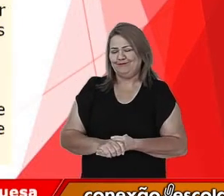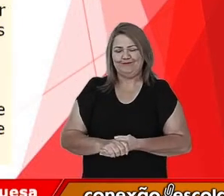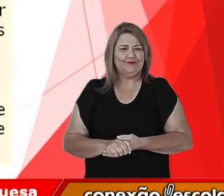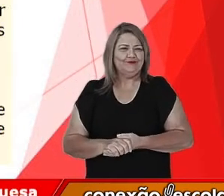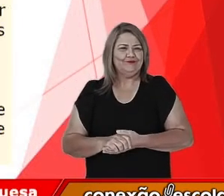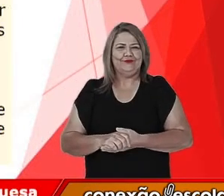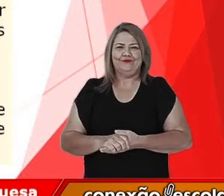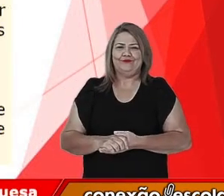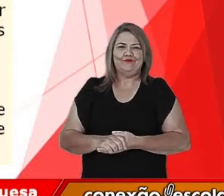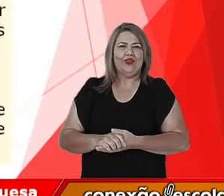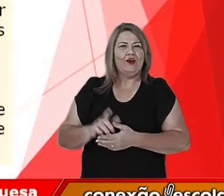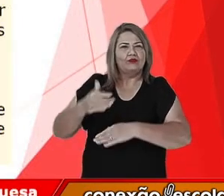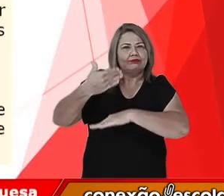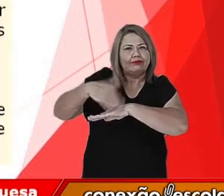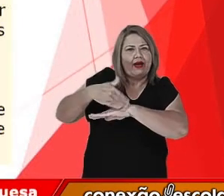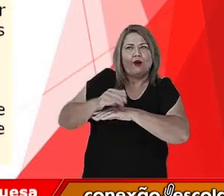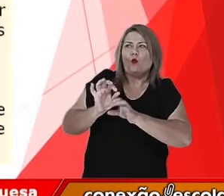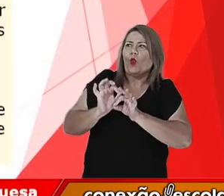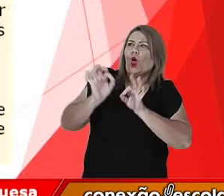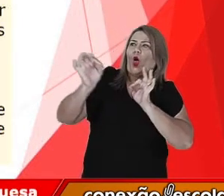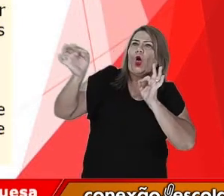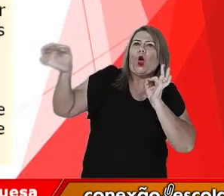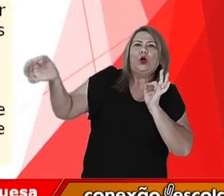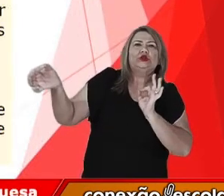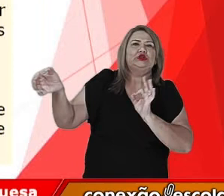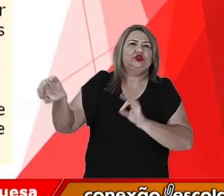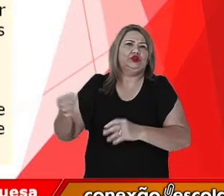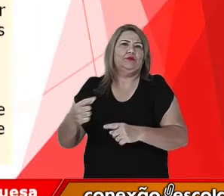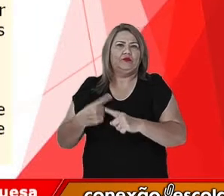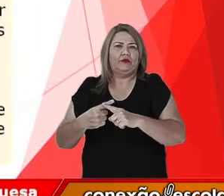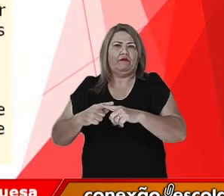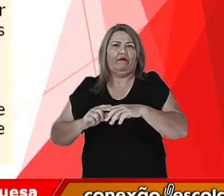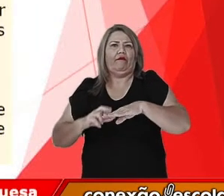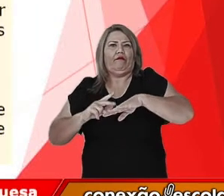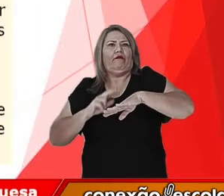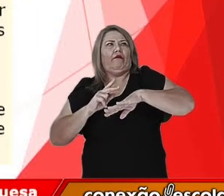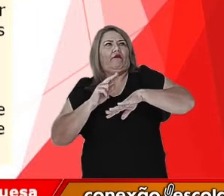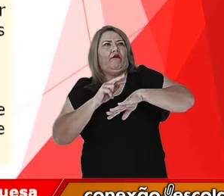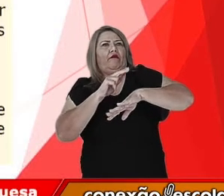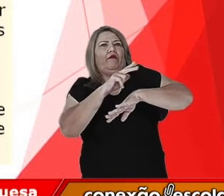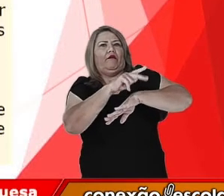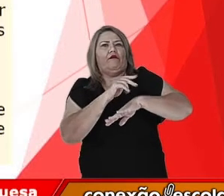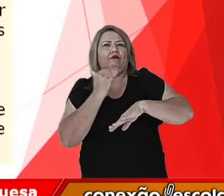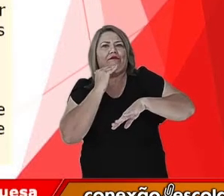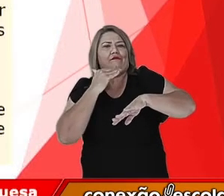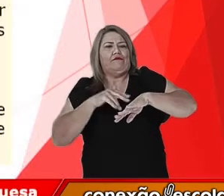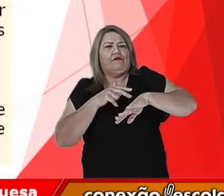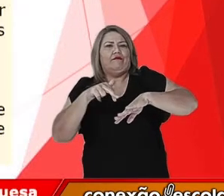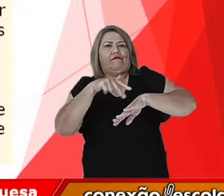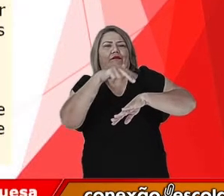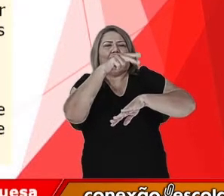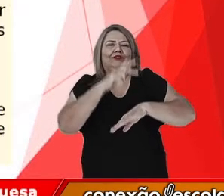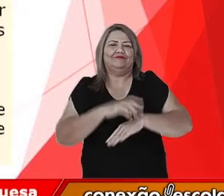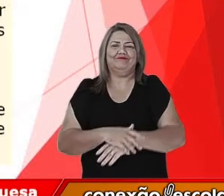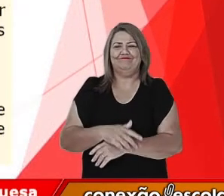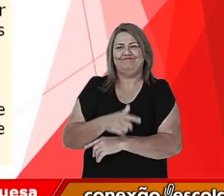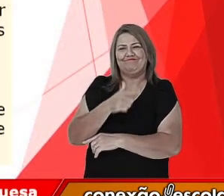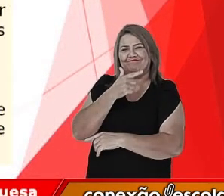descer do táxi lá longe. Jamais ele chegaria aqui em cima. Ele sorriu